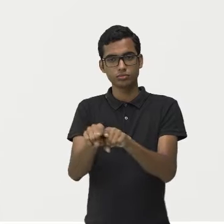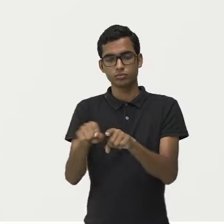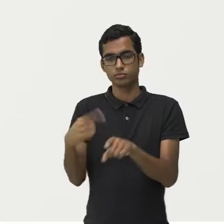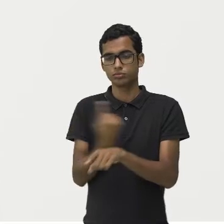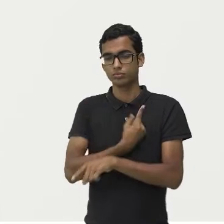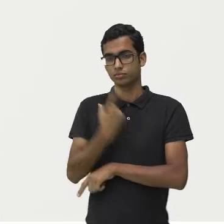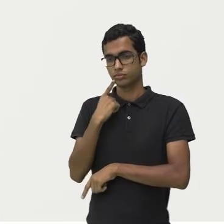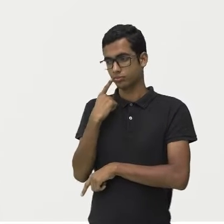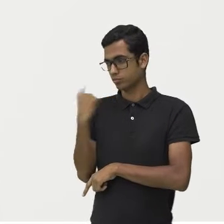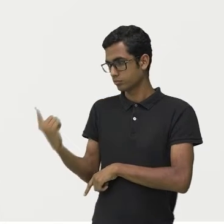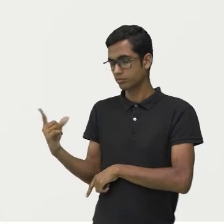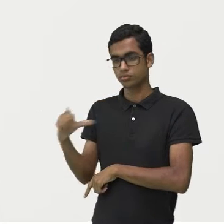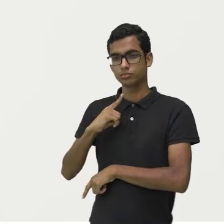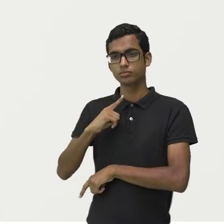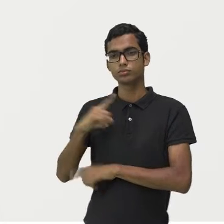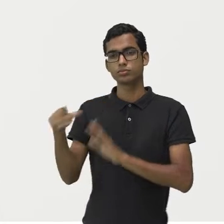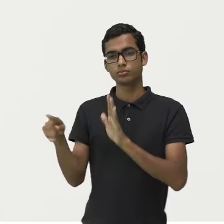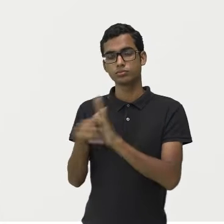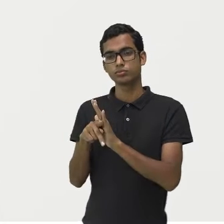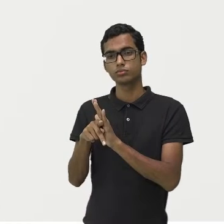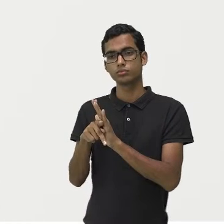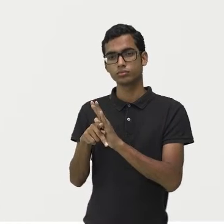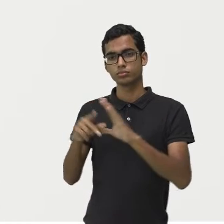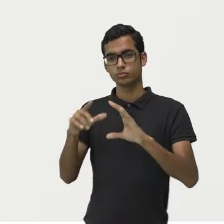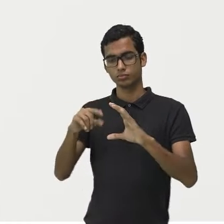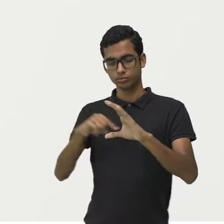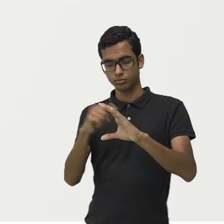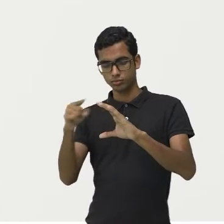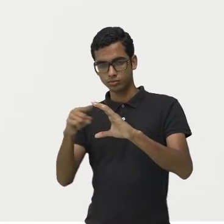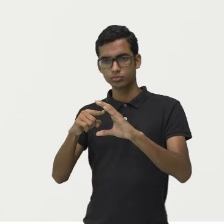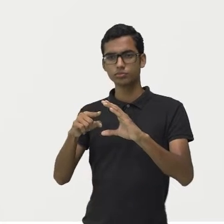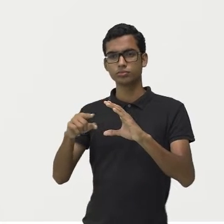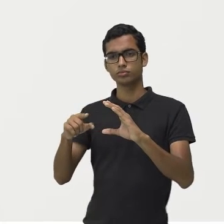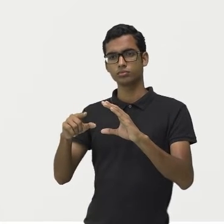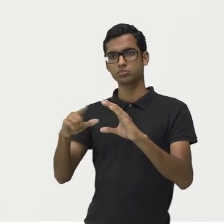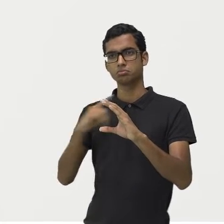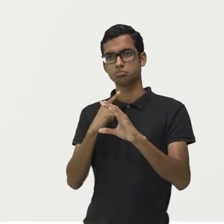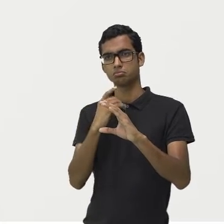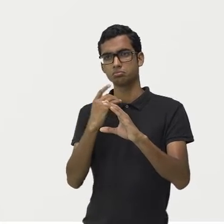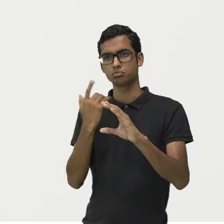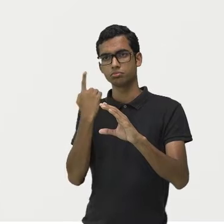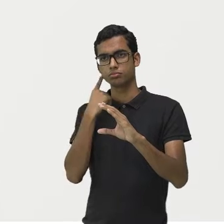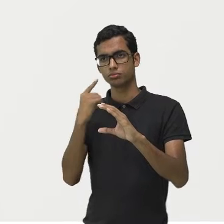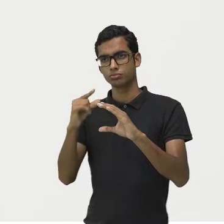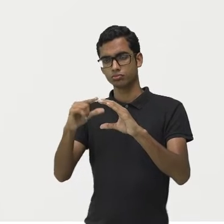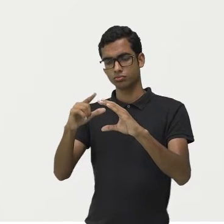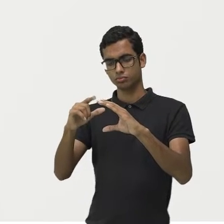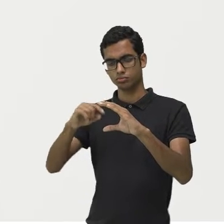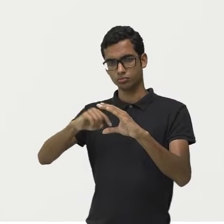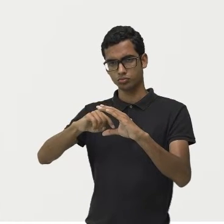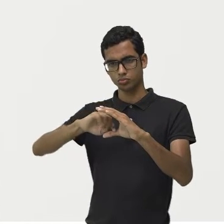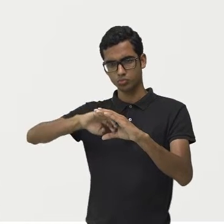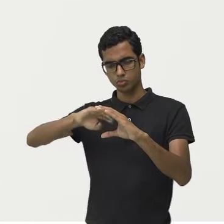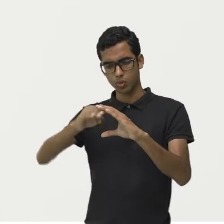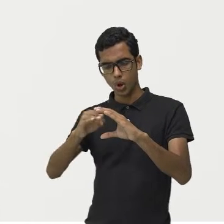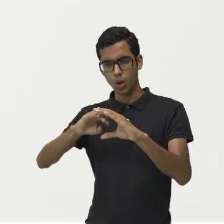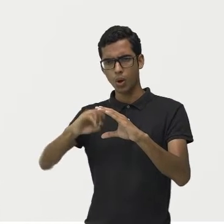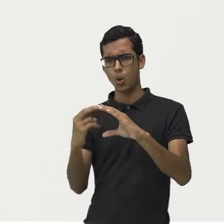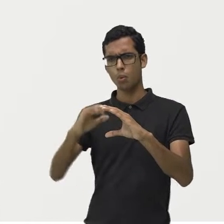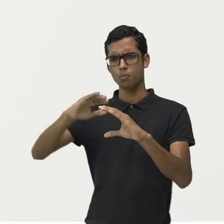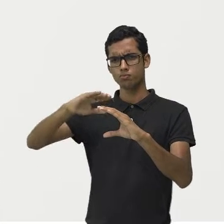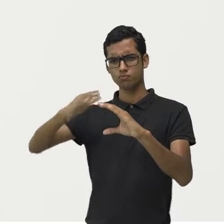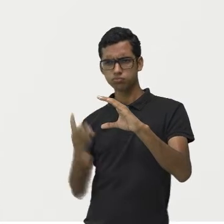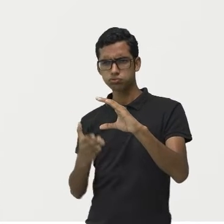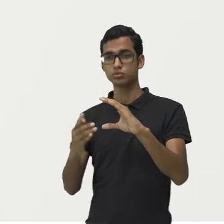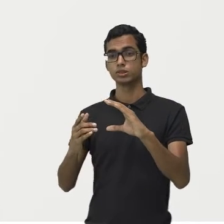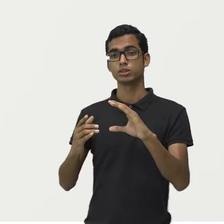nós temos aí para um espelho esférico, né? Tanto faz ele ser côncavo ou convexo, esses elementos